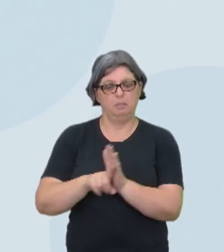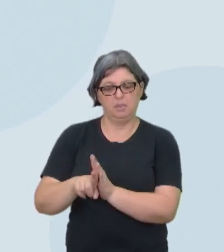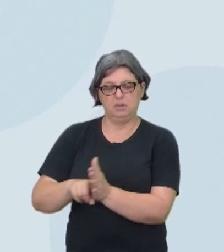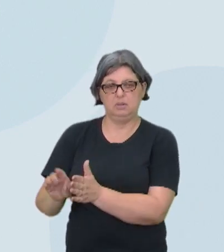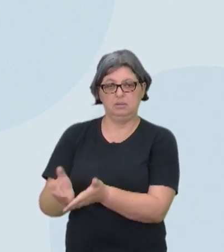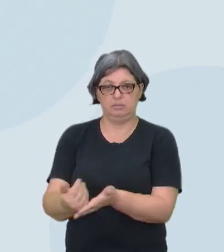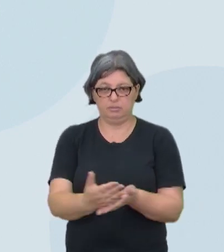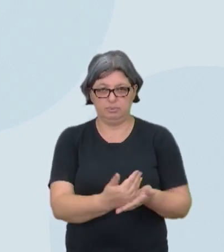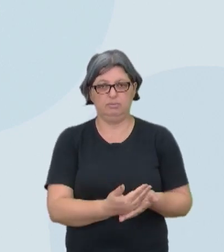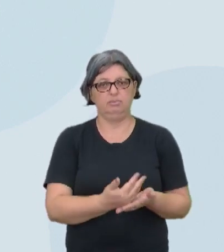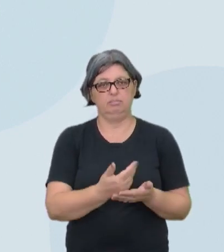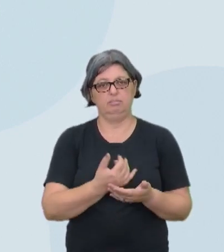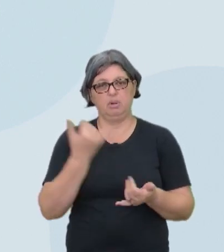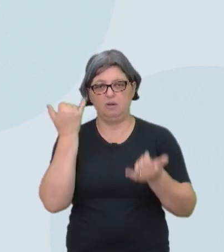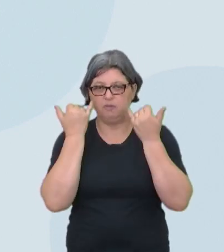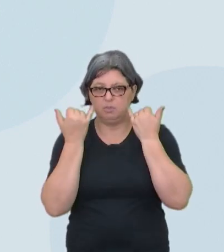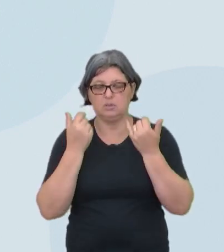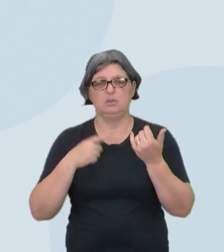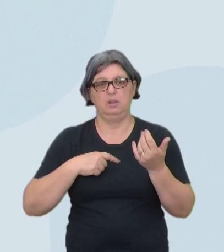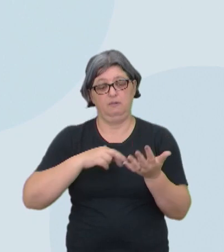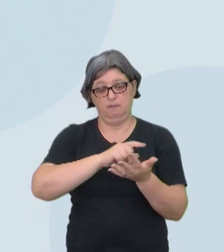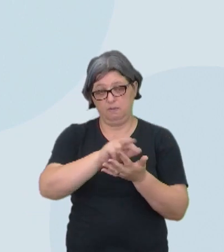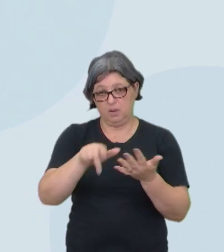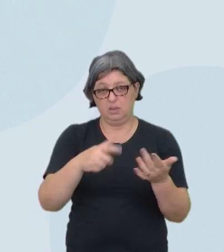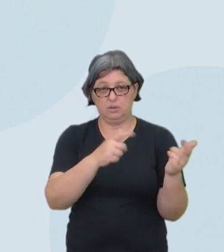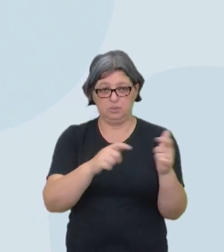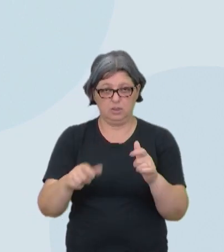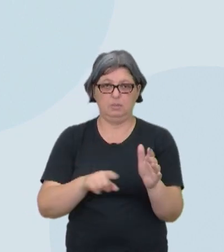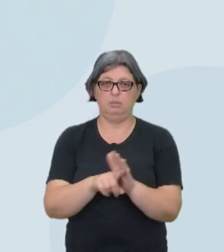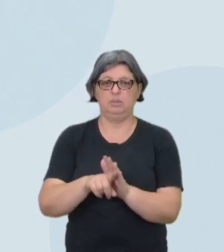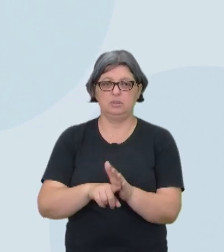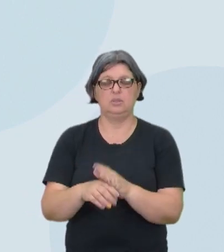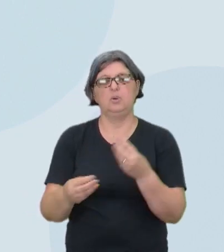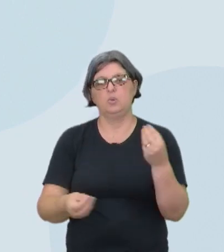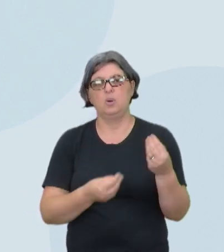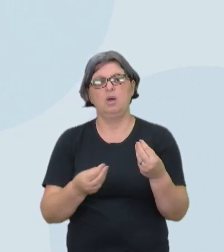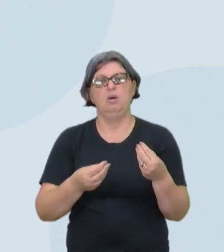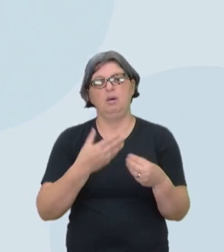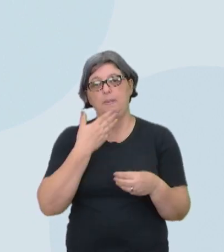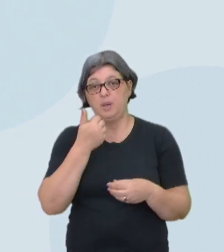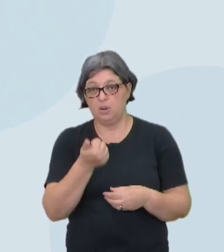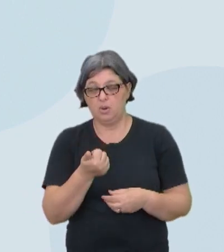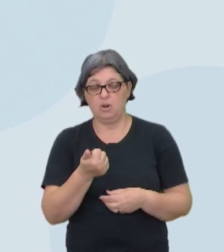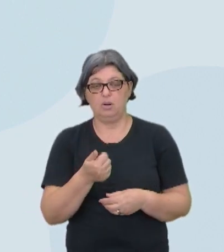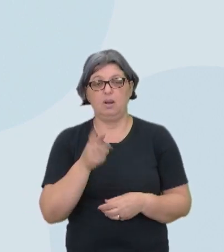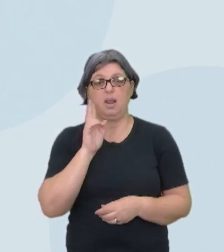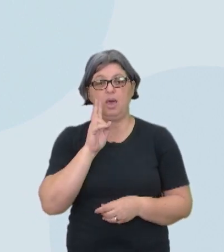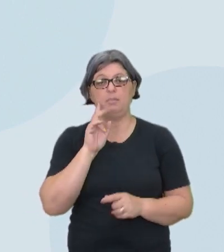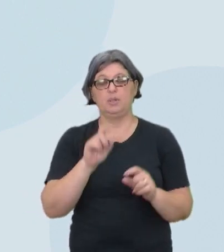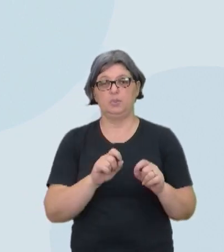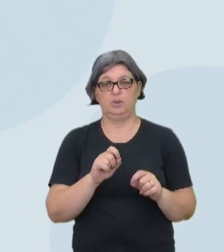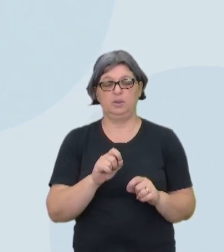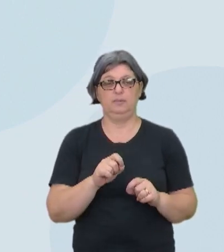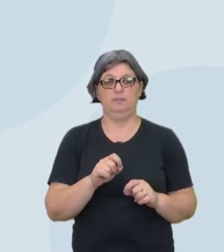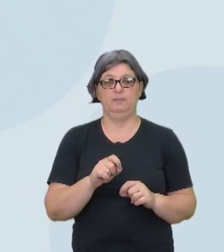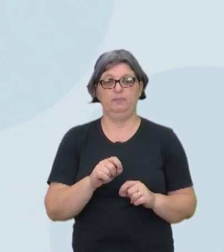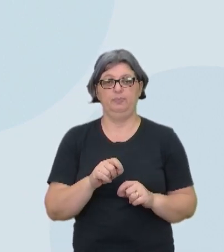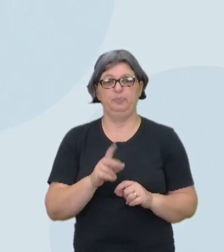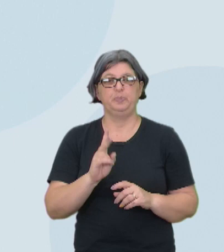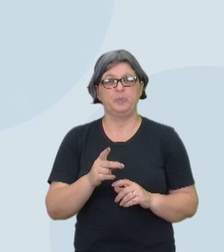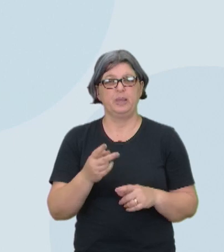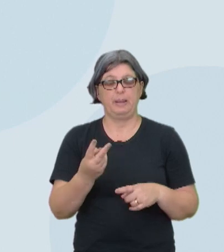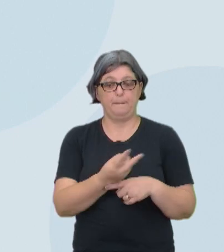sabendo que temos diversas fontes de pesquisas, qual que seria indicada. Recordamos que eu mencionei que